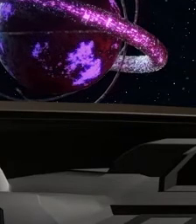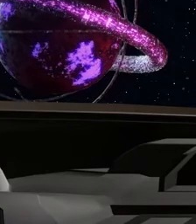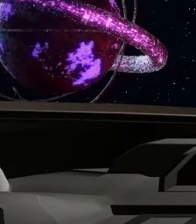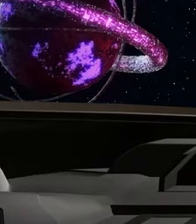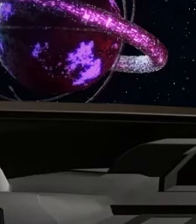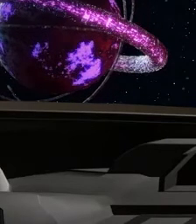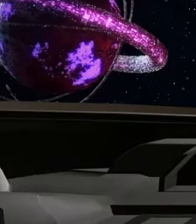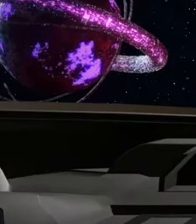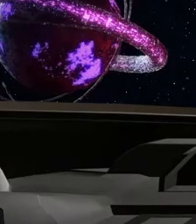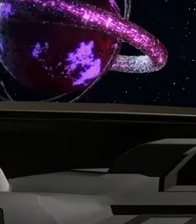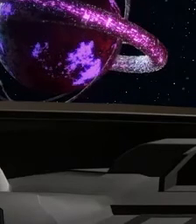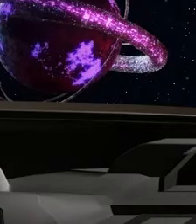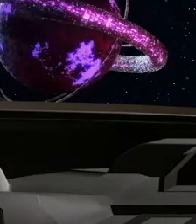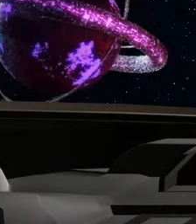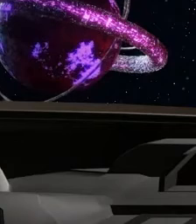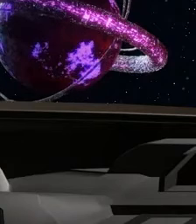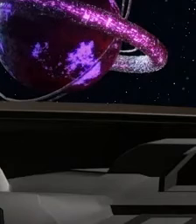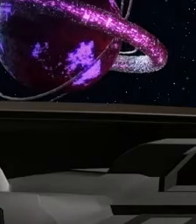Legenda